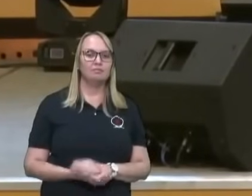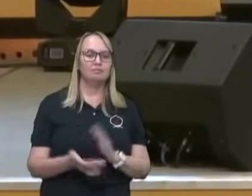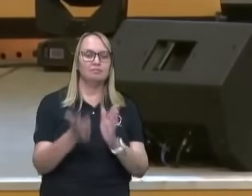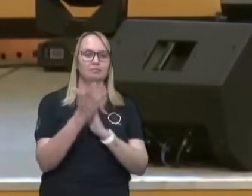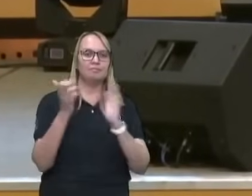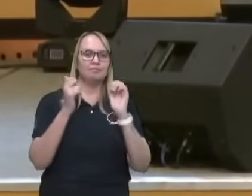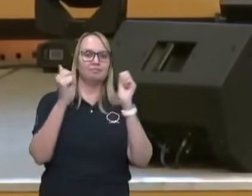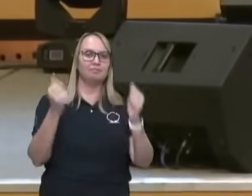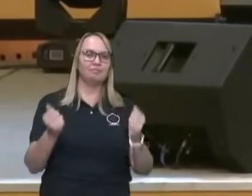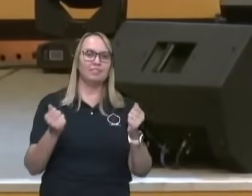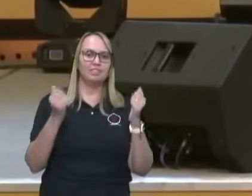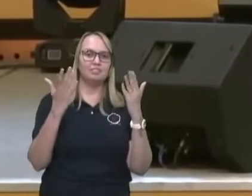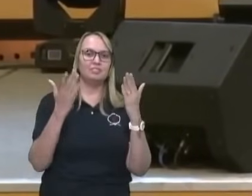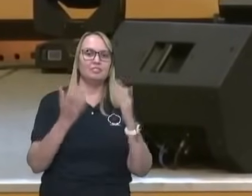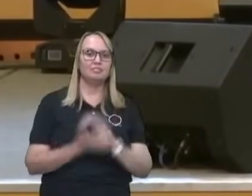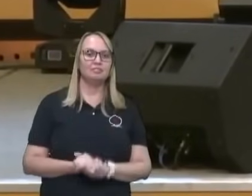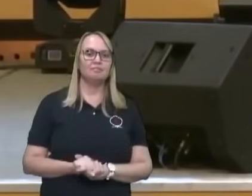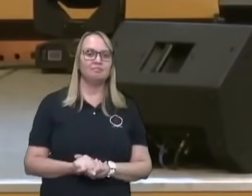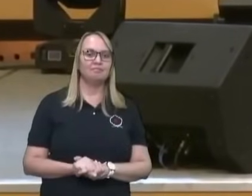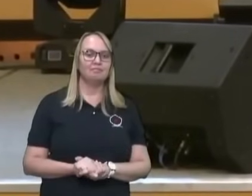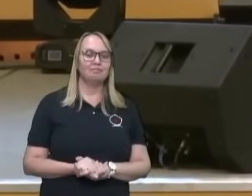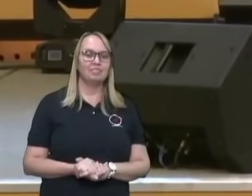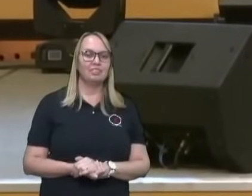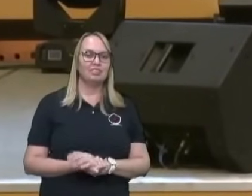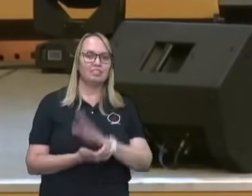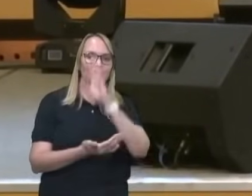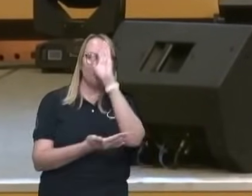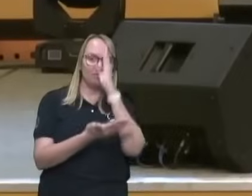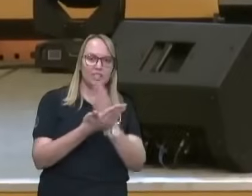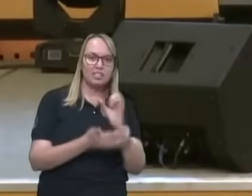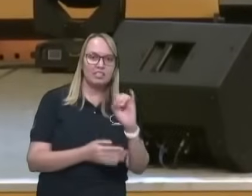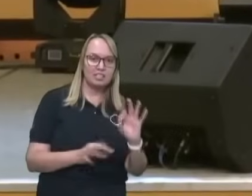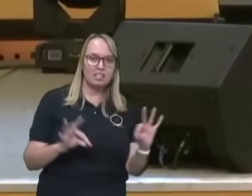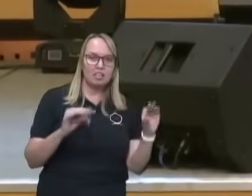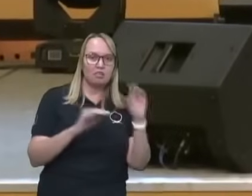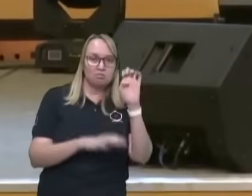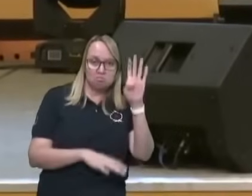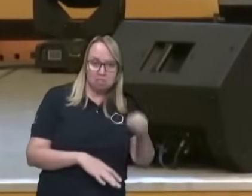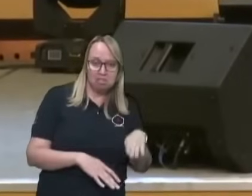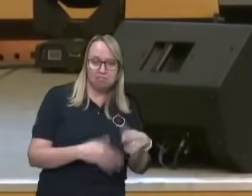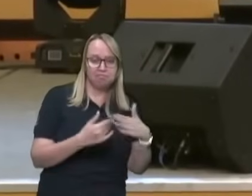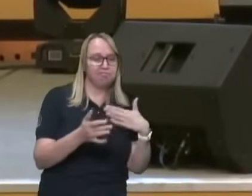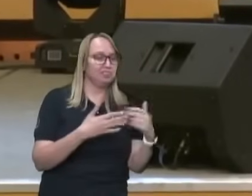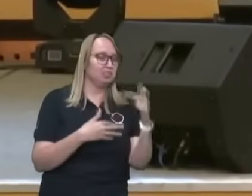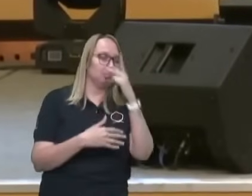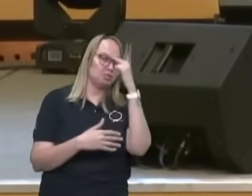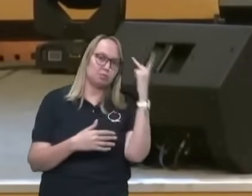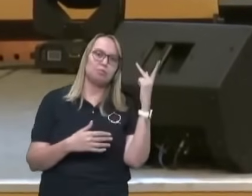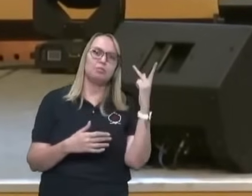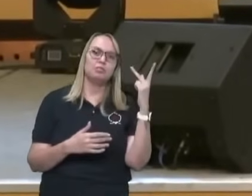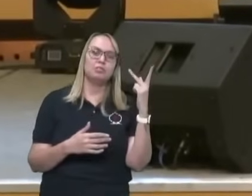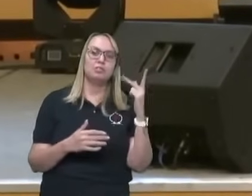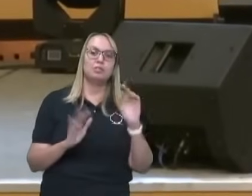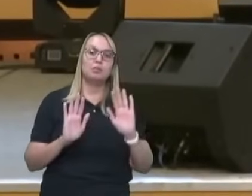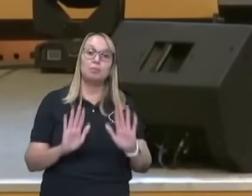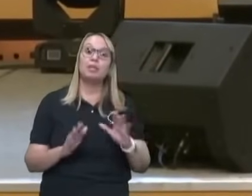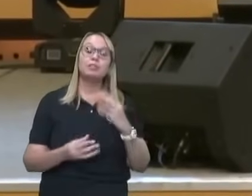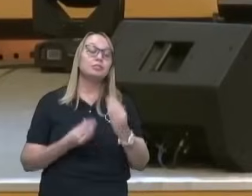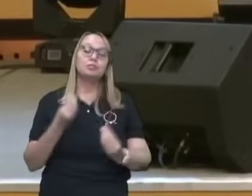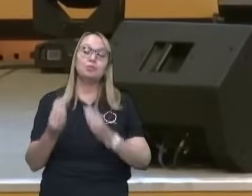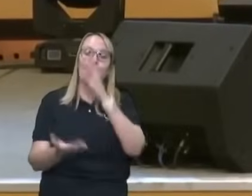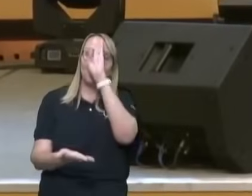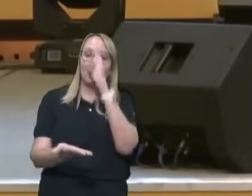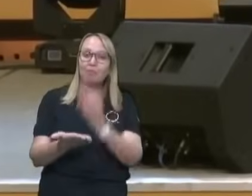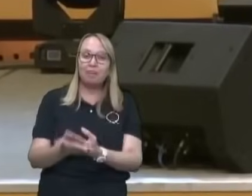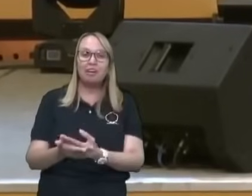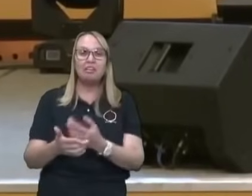Aleluia. Confiar quando tudo vai bem, meu irmão, até o ímpio. A questão é confiar quando vem a tempestade, quando bate o